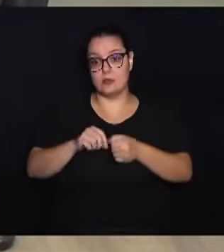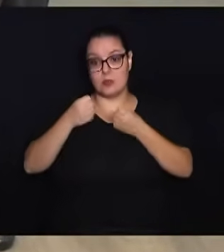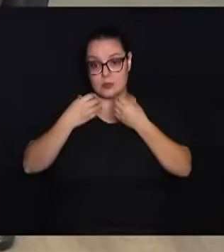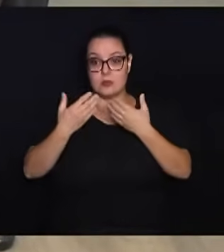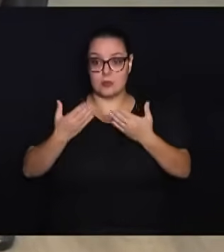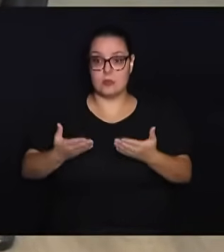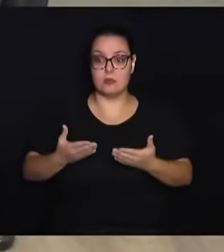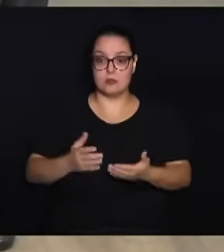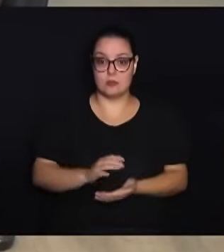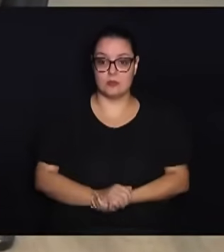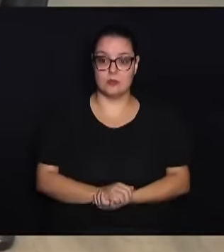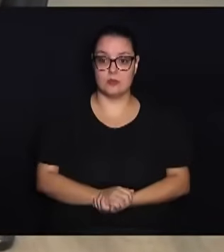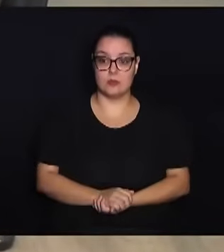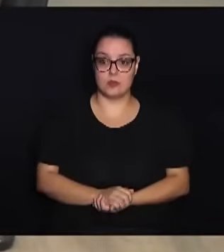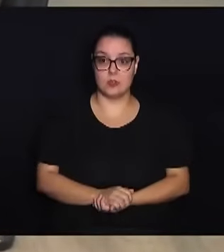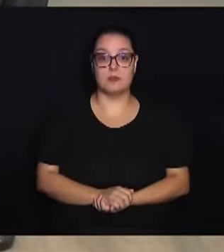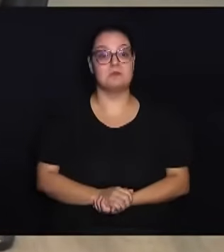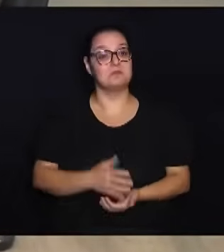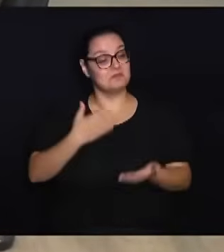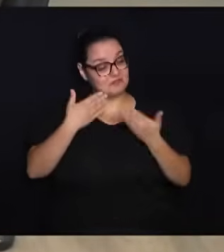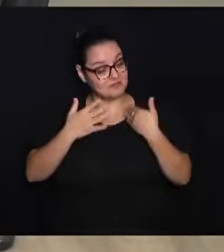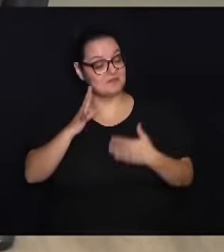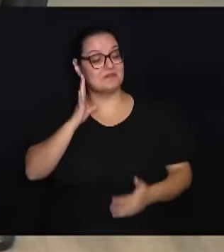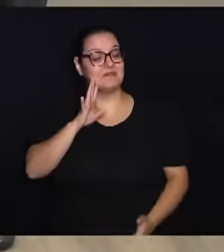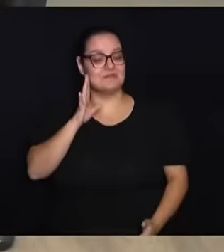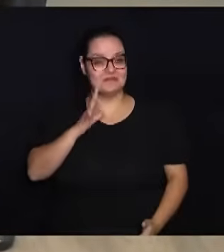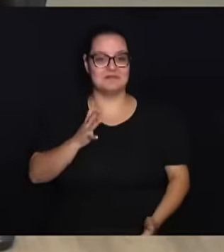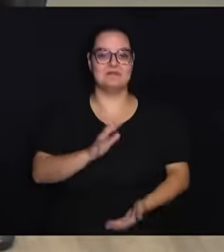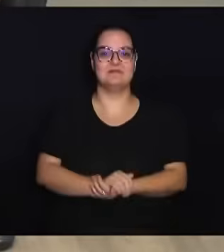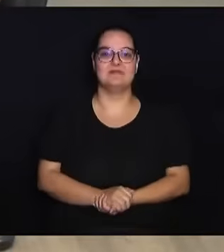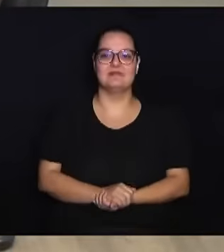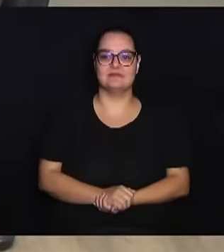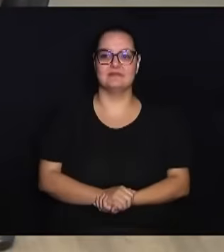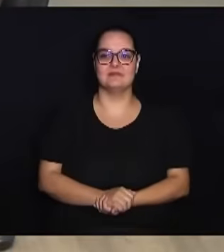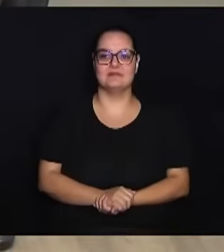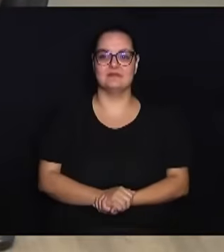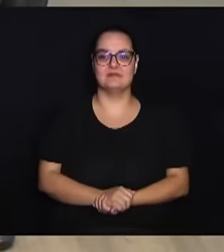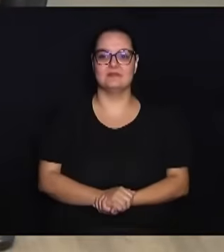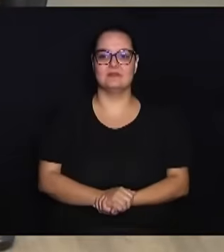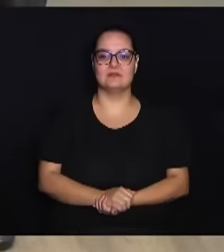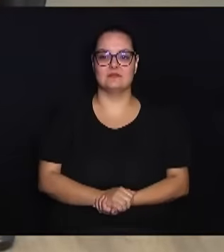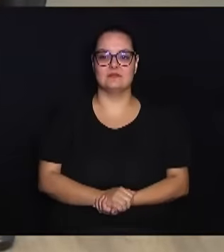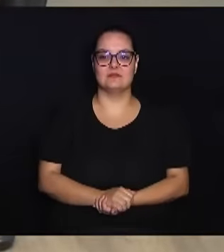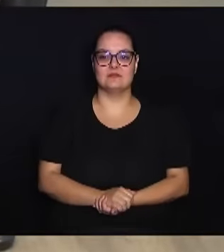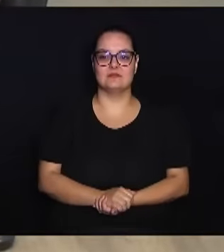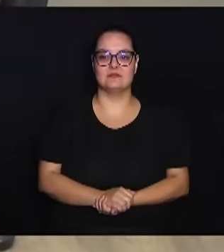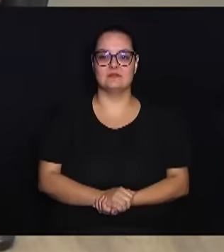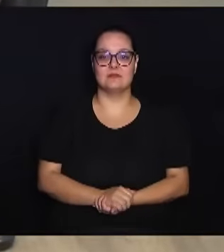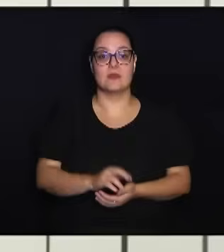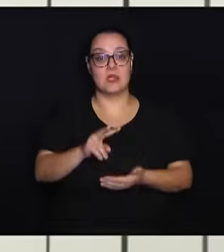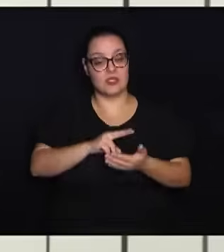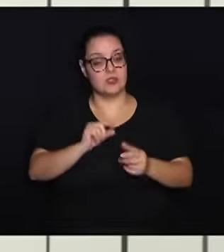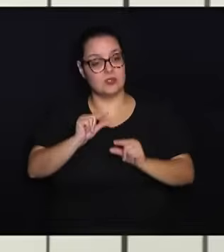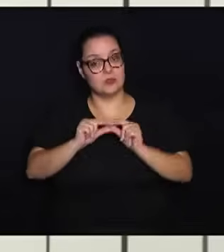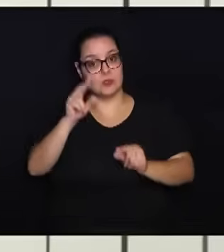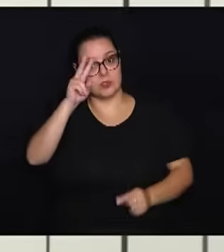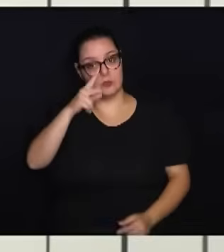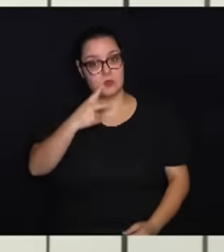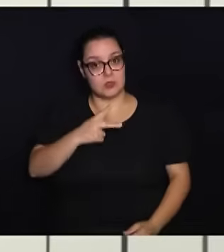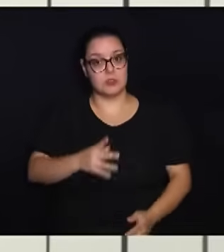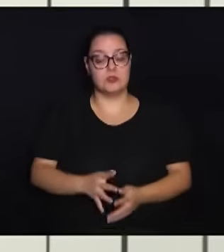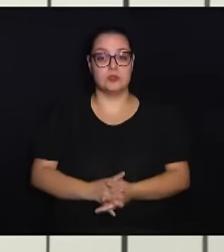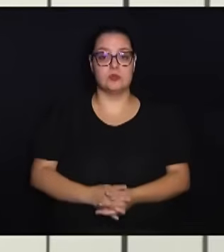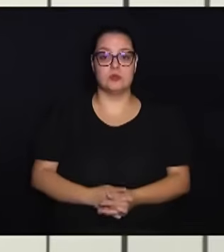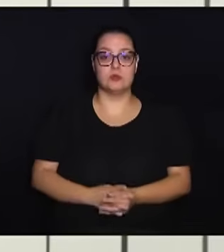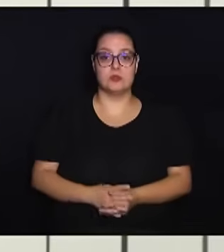né? Muito bem, olha que bate-papo legal, né? E a gente leu um pouquinho da sua história